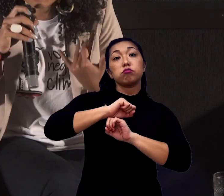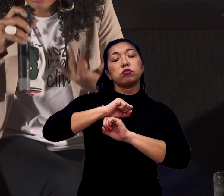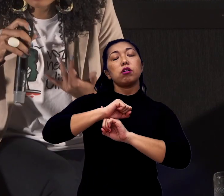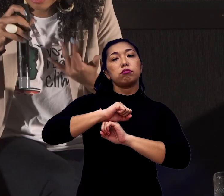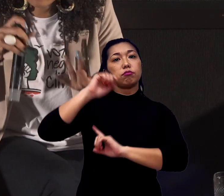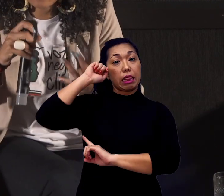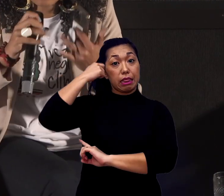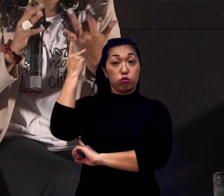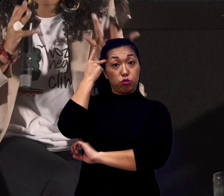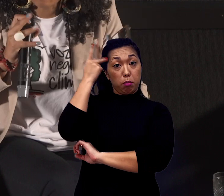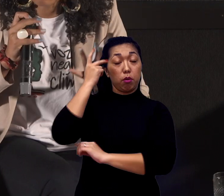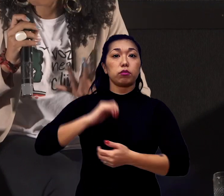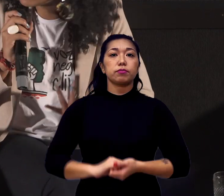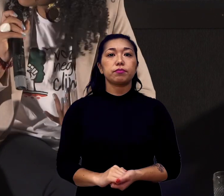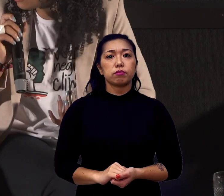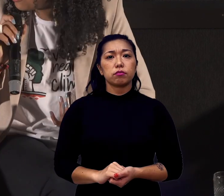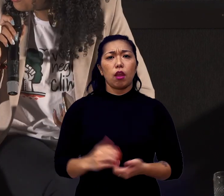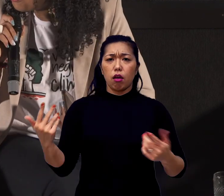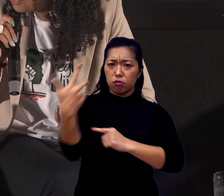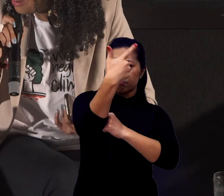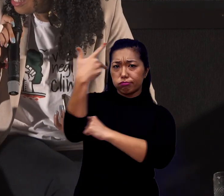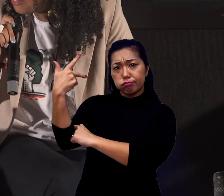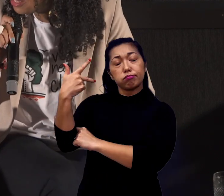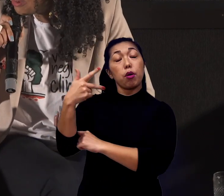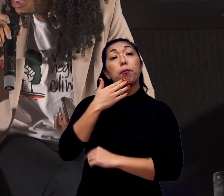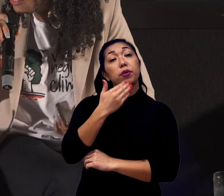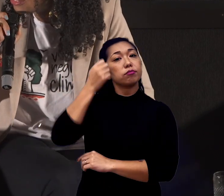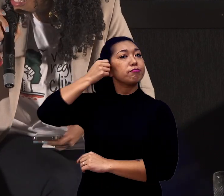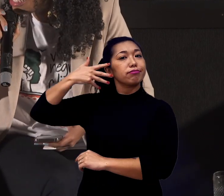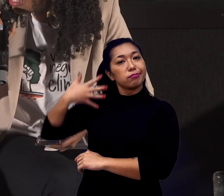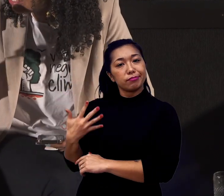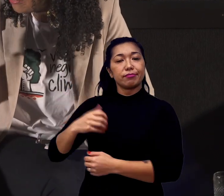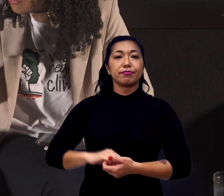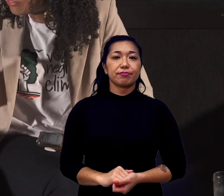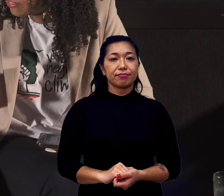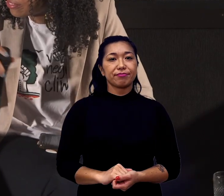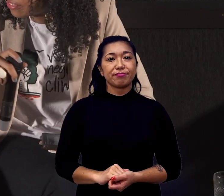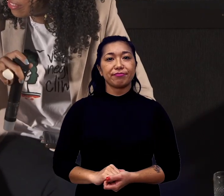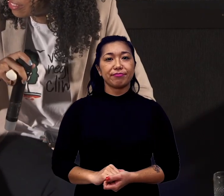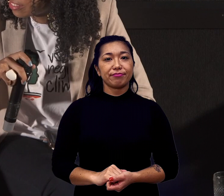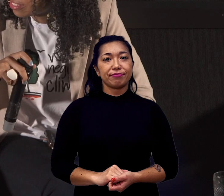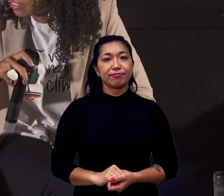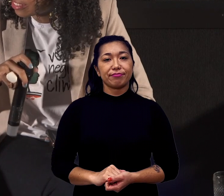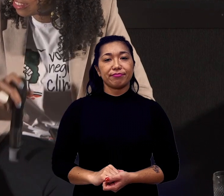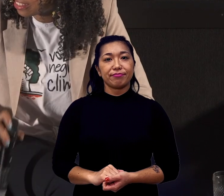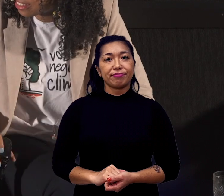como a gente também está com uma filmagem, eu quero pedir para a Ana fazer uma autodescrição.